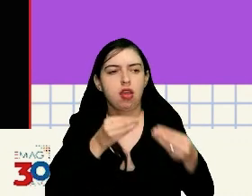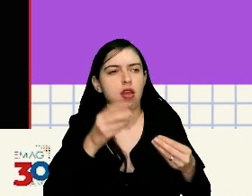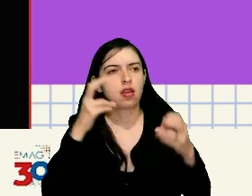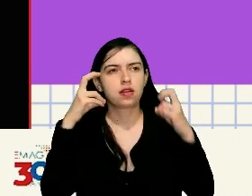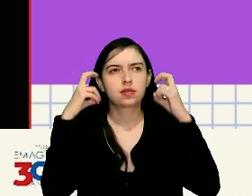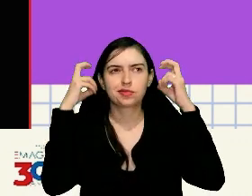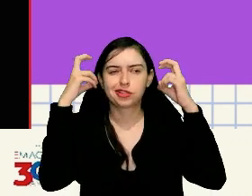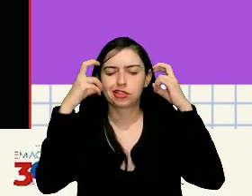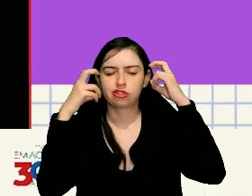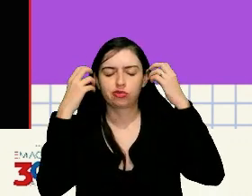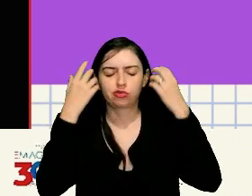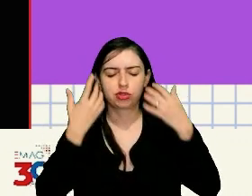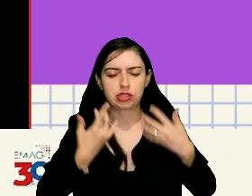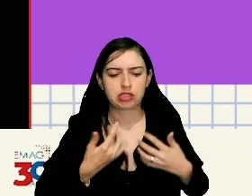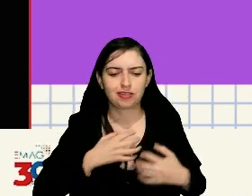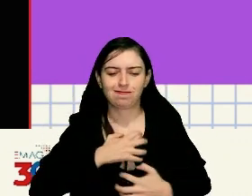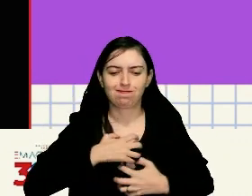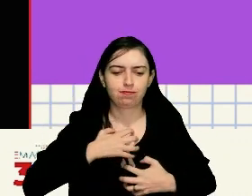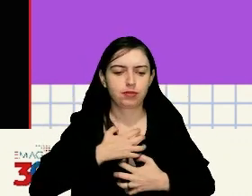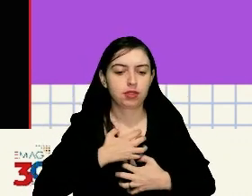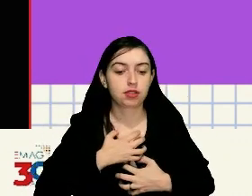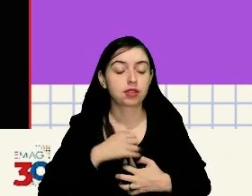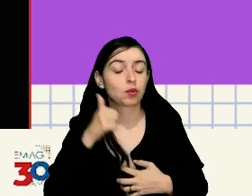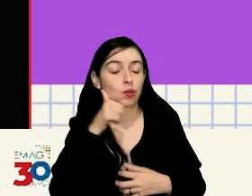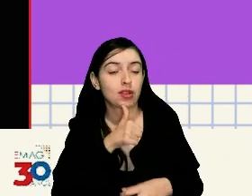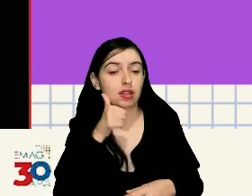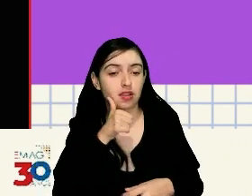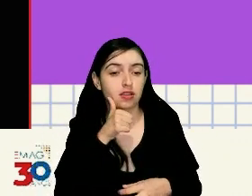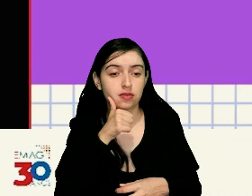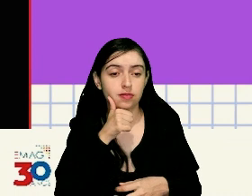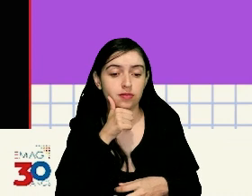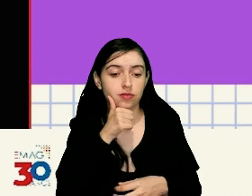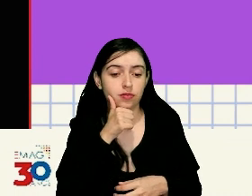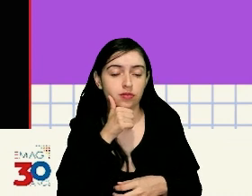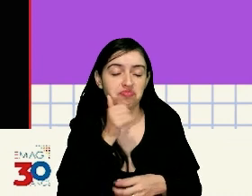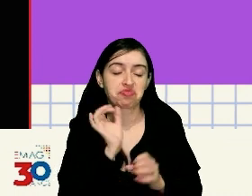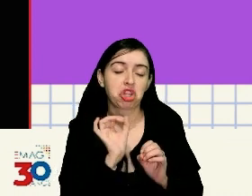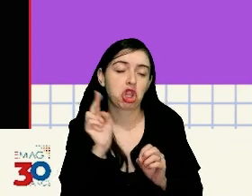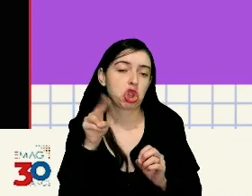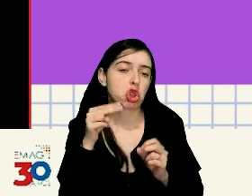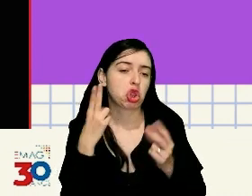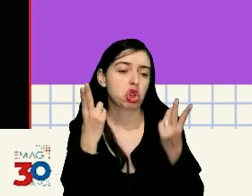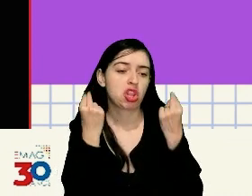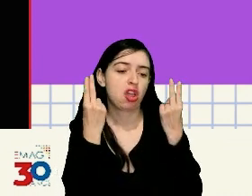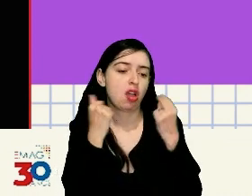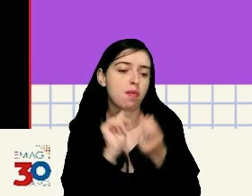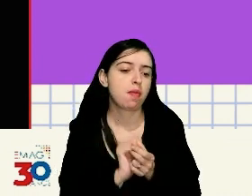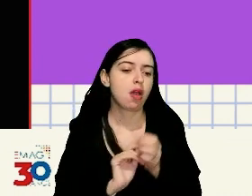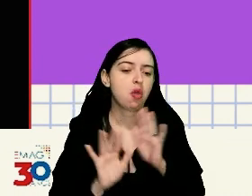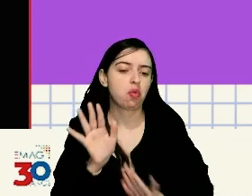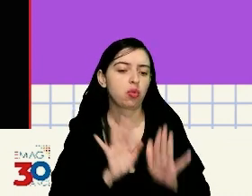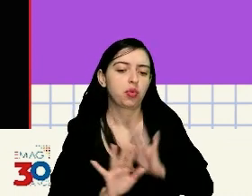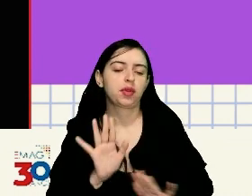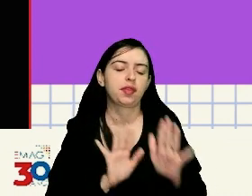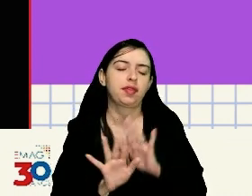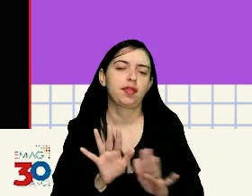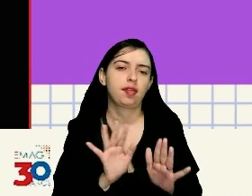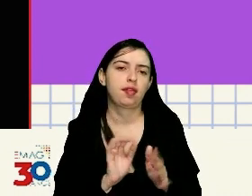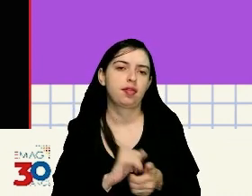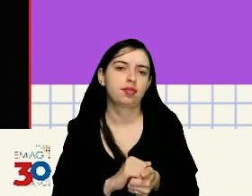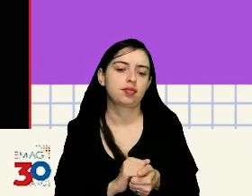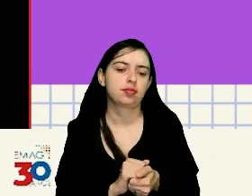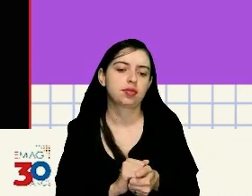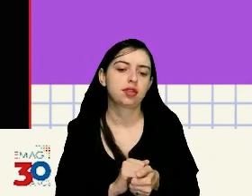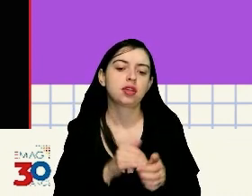e emocionalmente as mulheres, ao nós naturalizarmos elas desse papel de cuidado, protagonista, por exemplo, e tem afastado nós, homens,